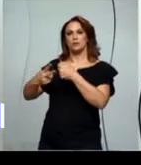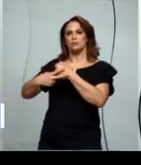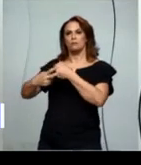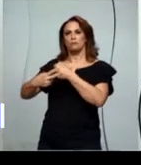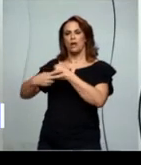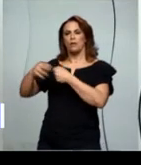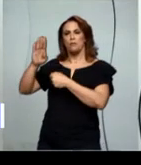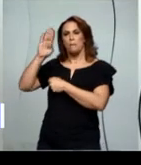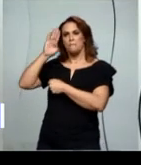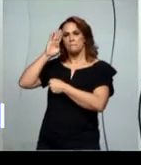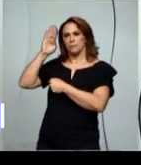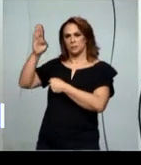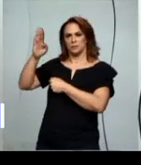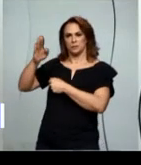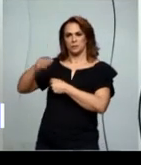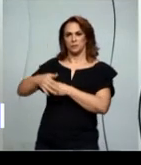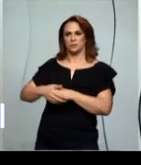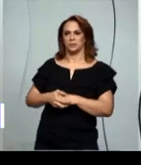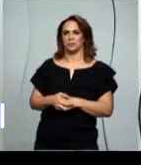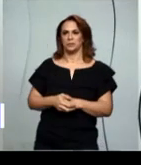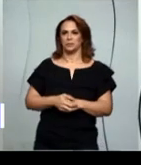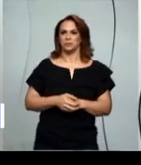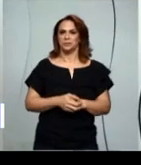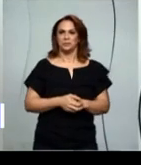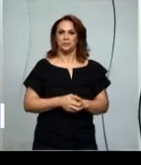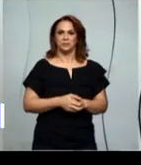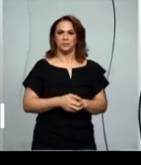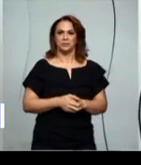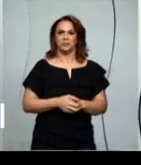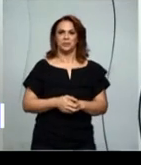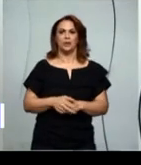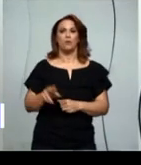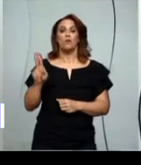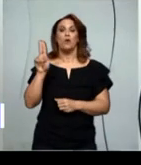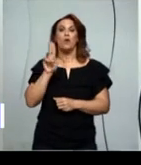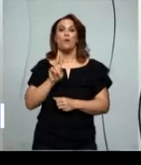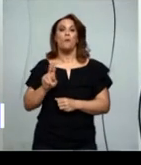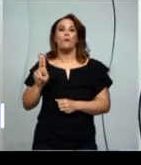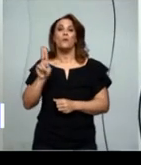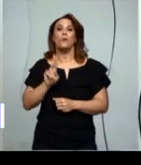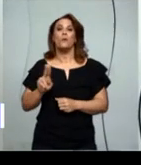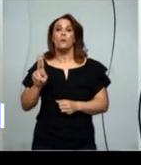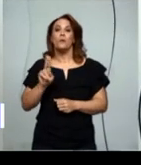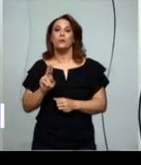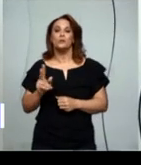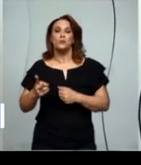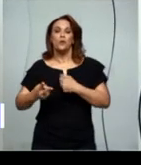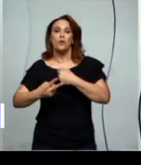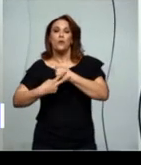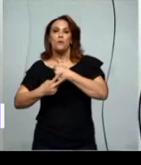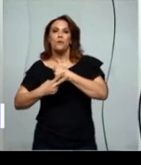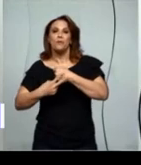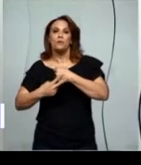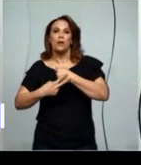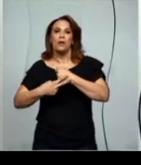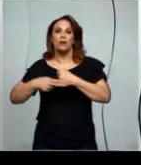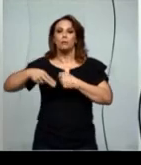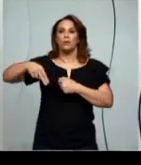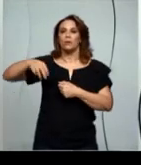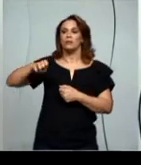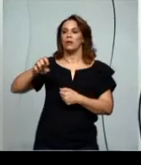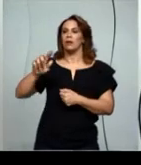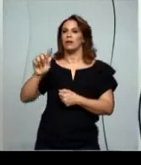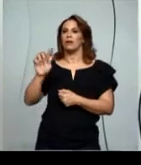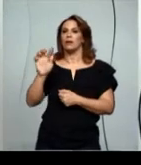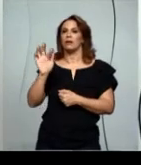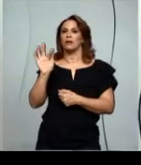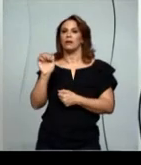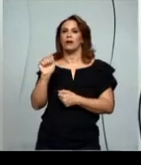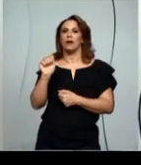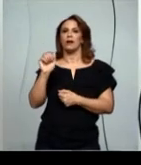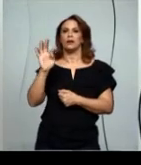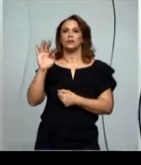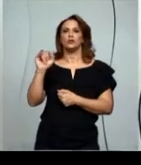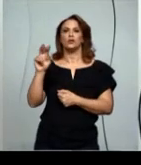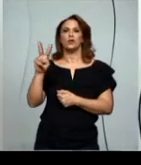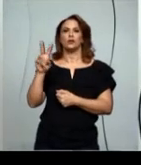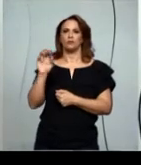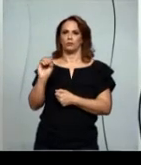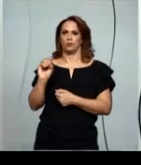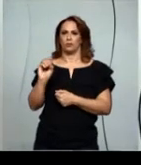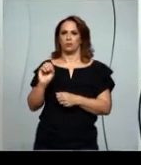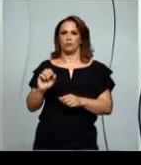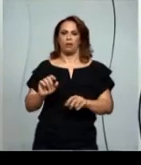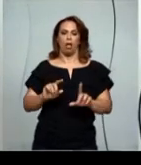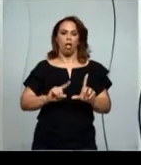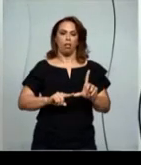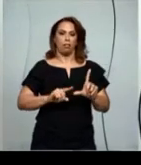negativa, certo? No tempo verbal passado. Vou deixar a letra C para você fazer de homework depois, tá bom?